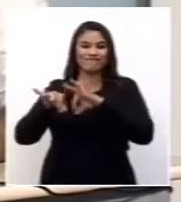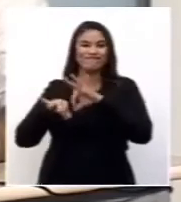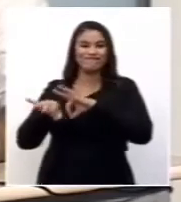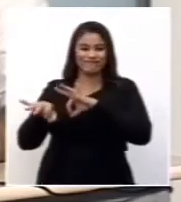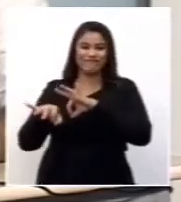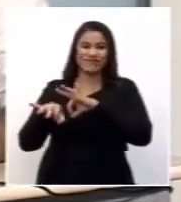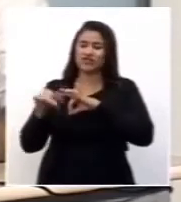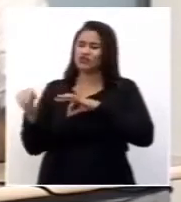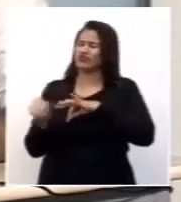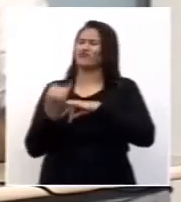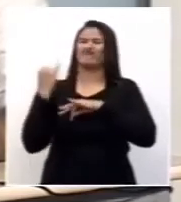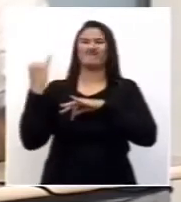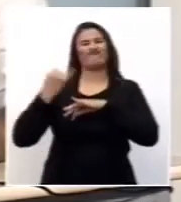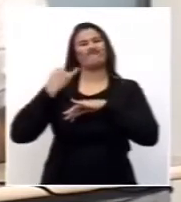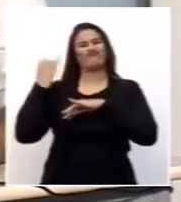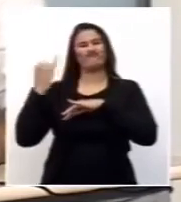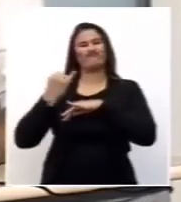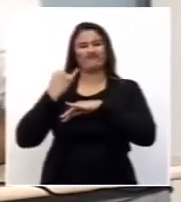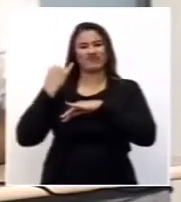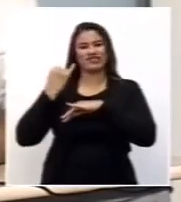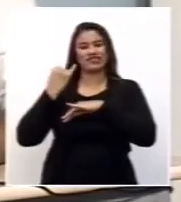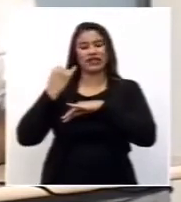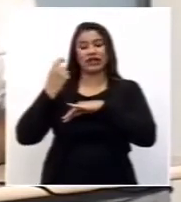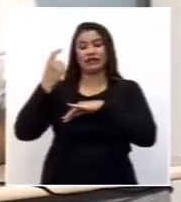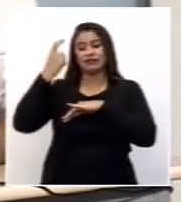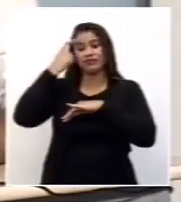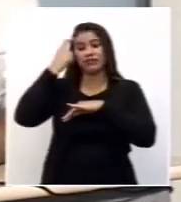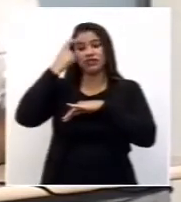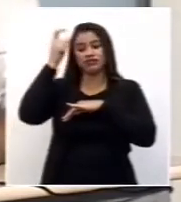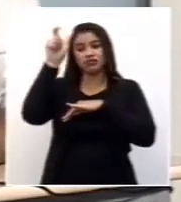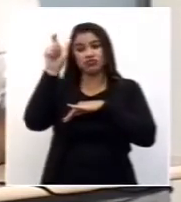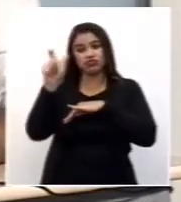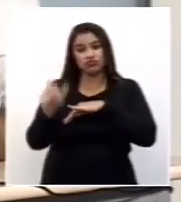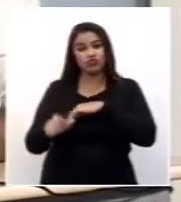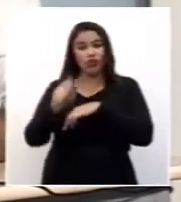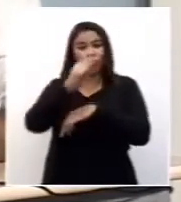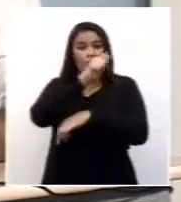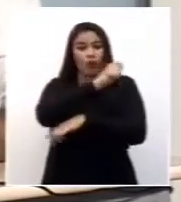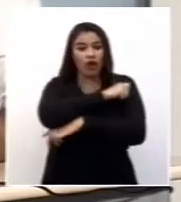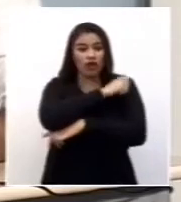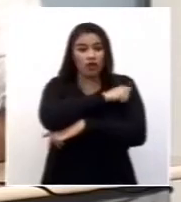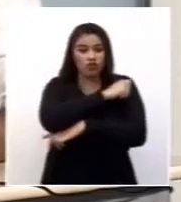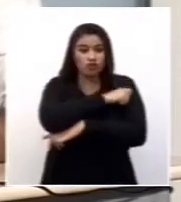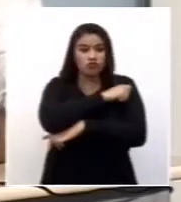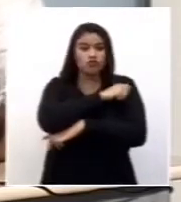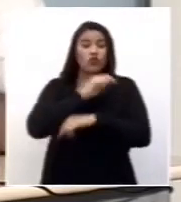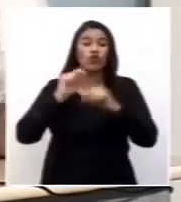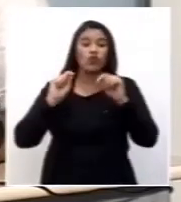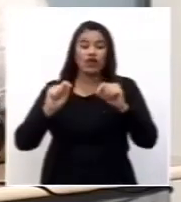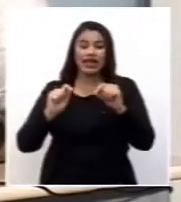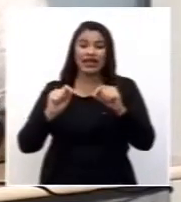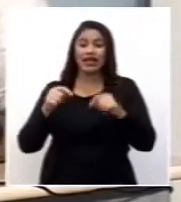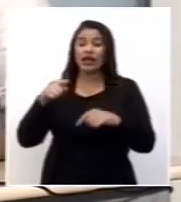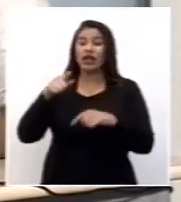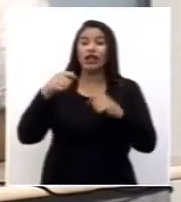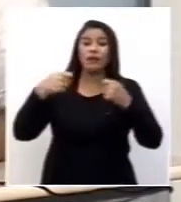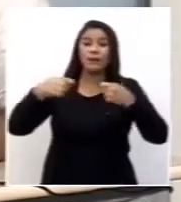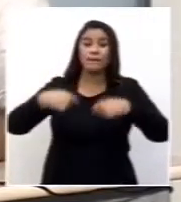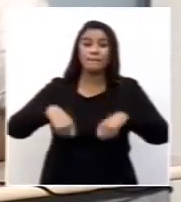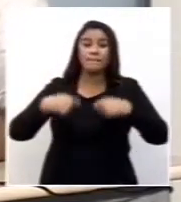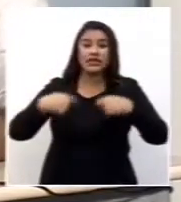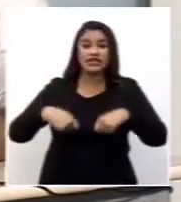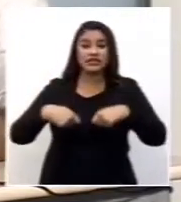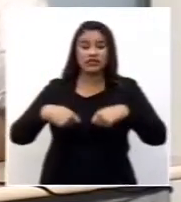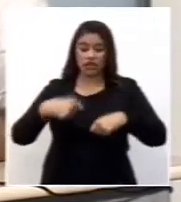momento. Então, assim, levar isso em consideração. Só quem sabe qual é a necessidade do seu